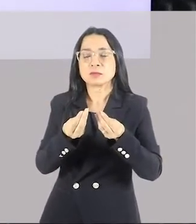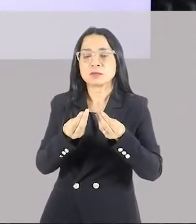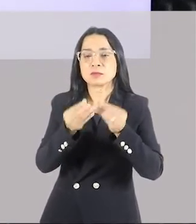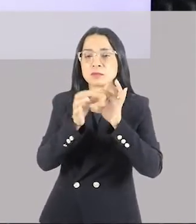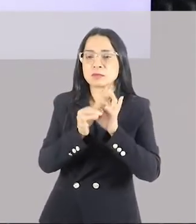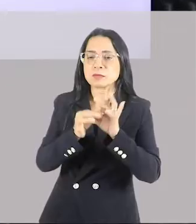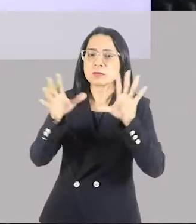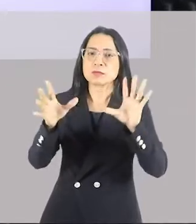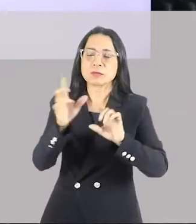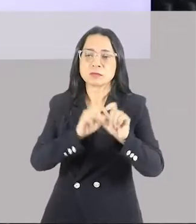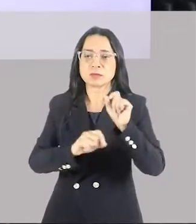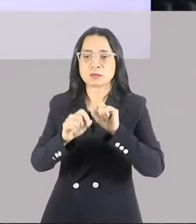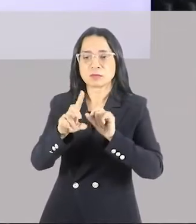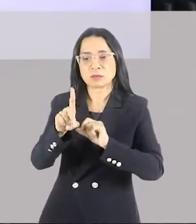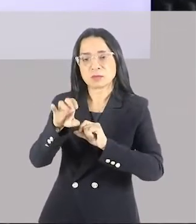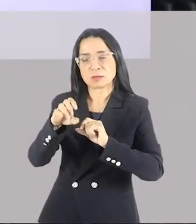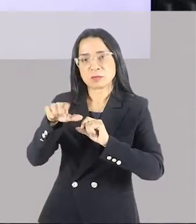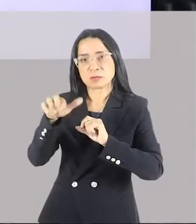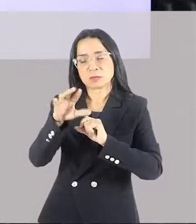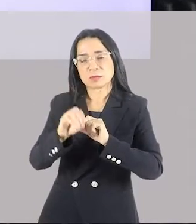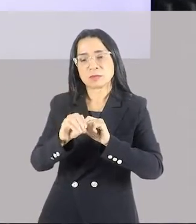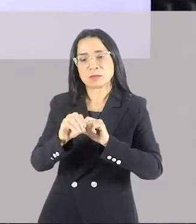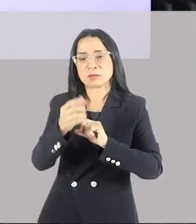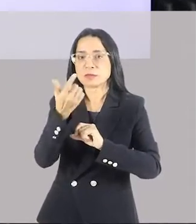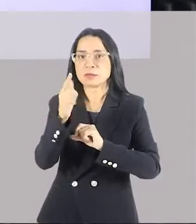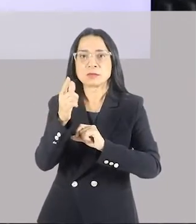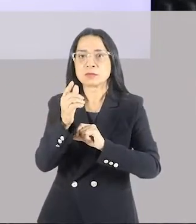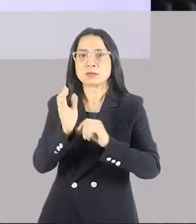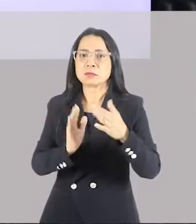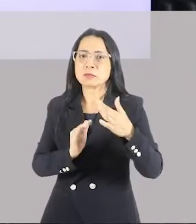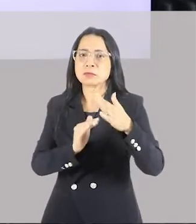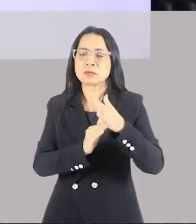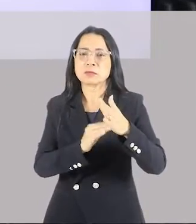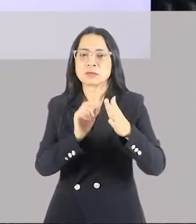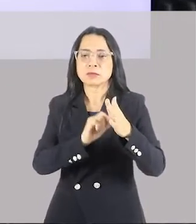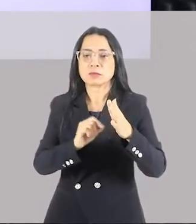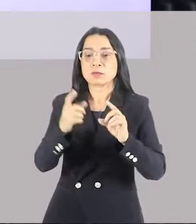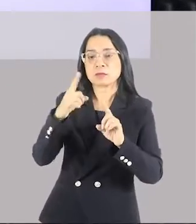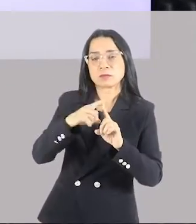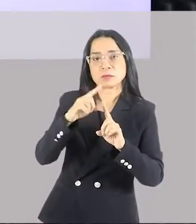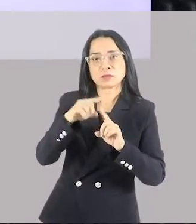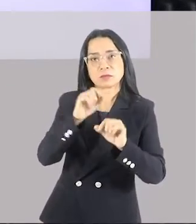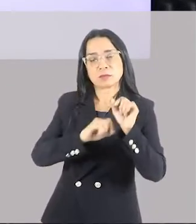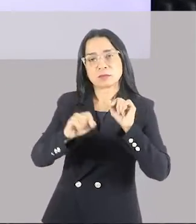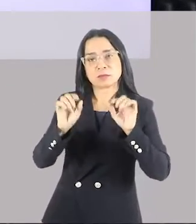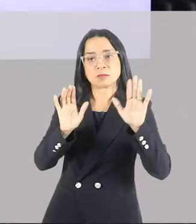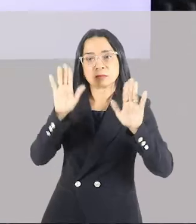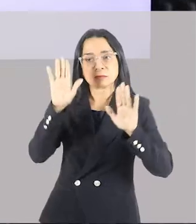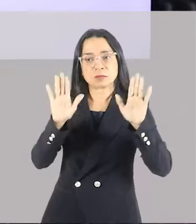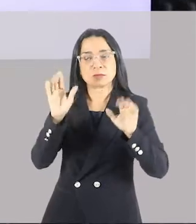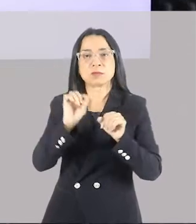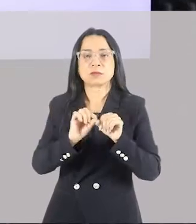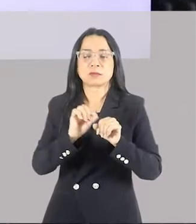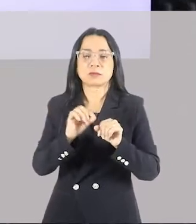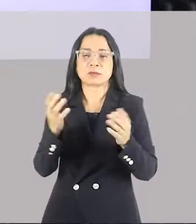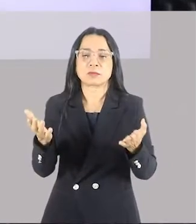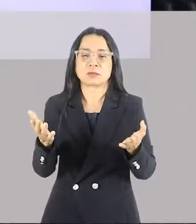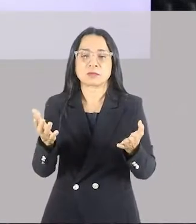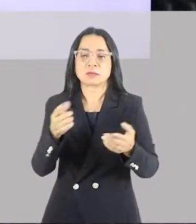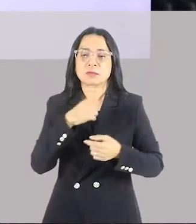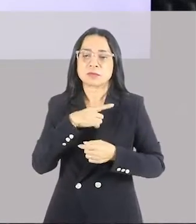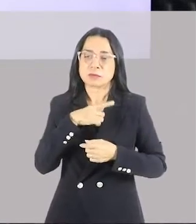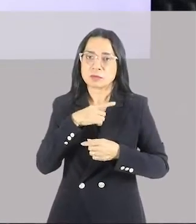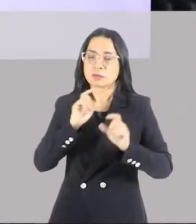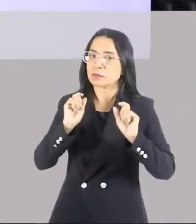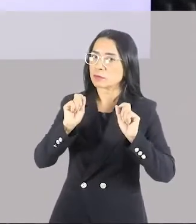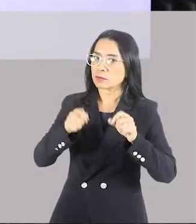permissões é aquele justamente em que não há uma delimitação sobre o tipo de licitação que eu vou fazer. eu tenho